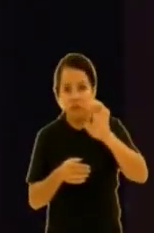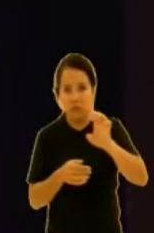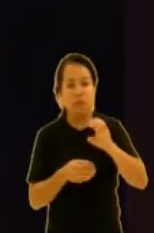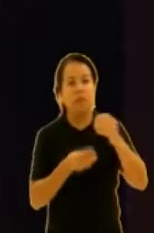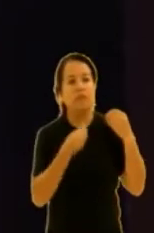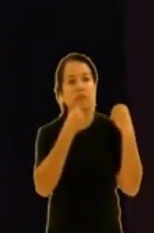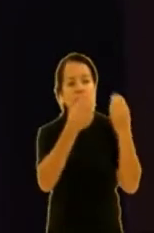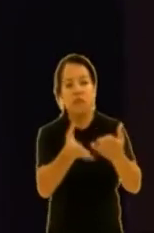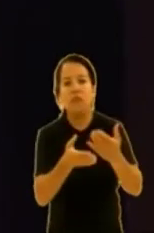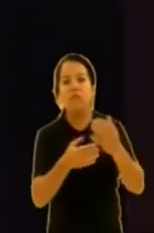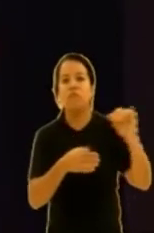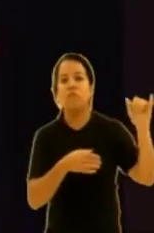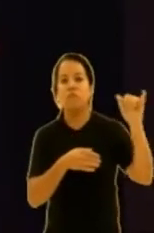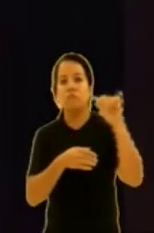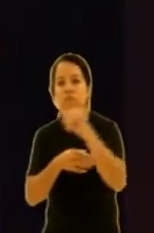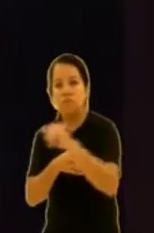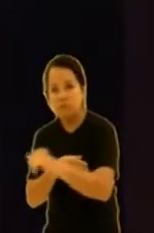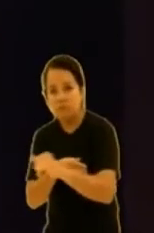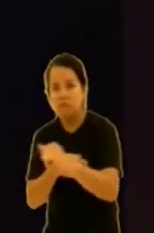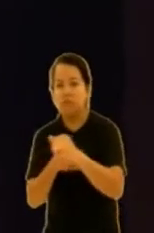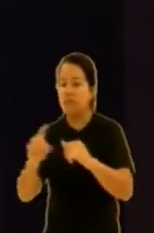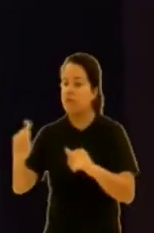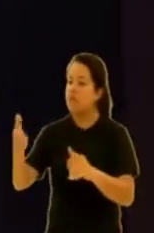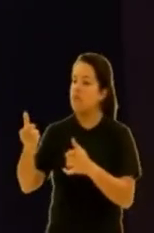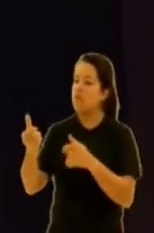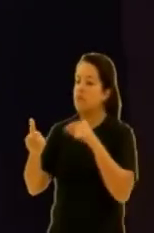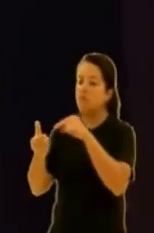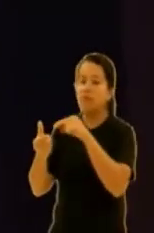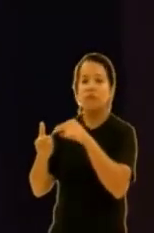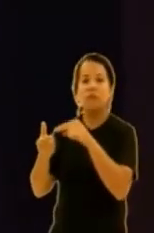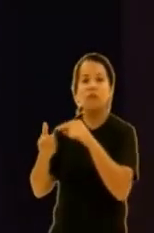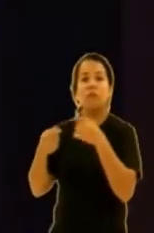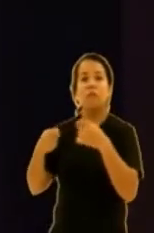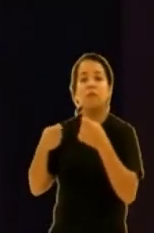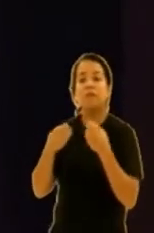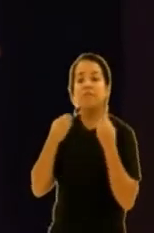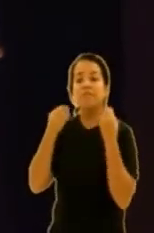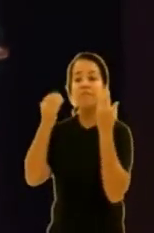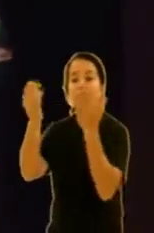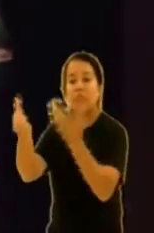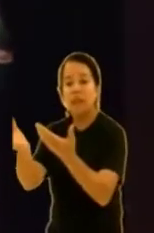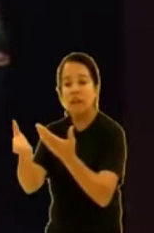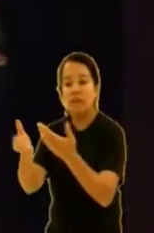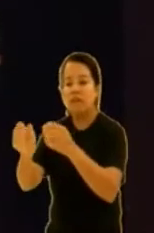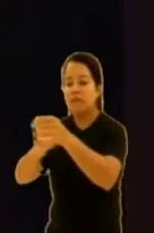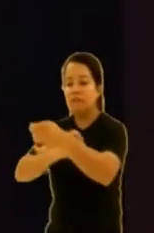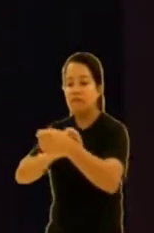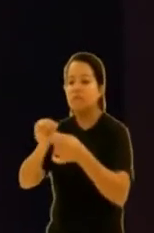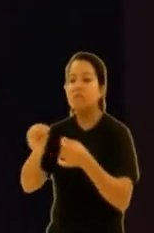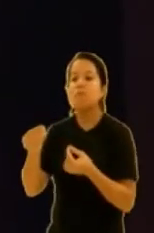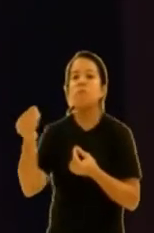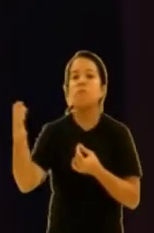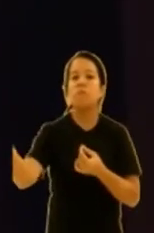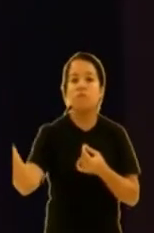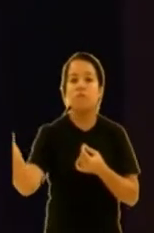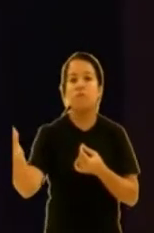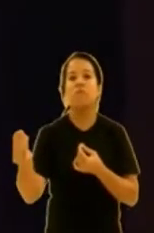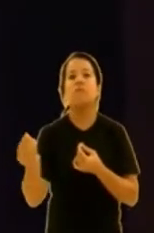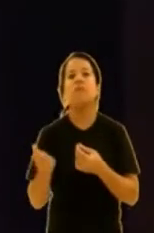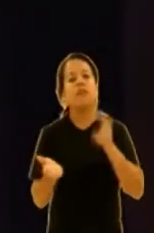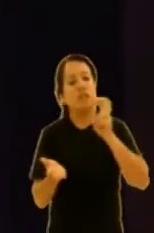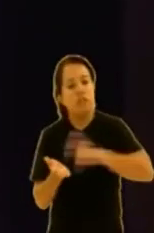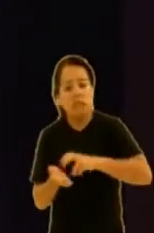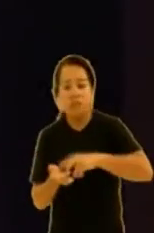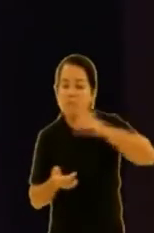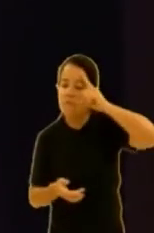Lembramos que devem entregar seu canhoto de embarque do trecho de vinda. Esse atendimento será feito sempre pela manhã, durante